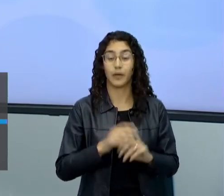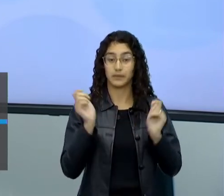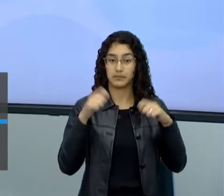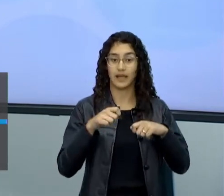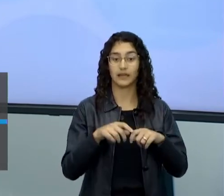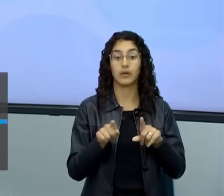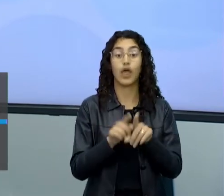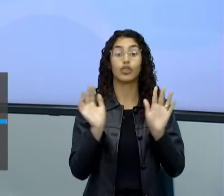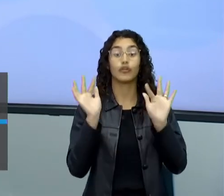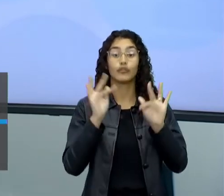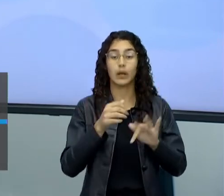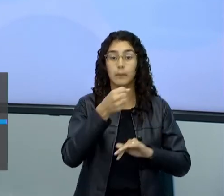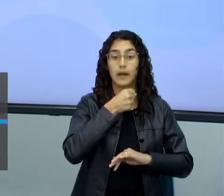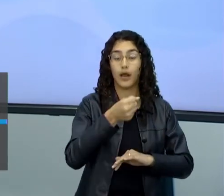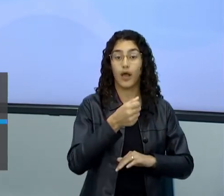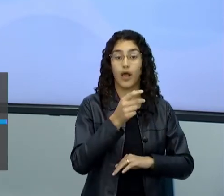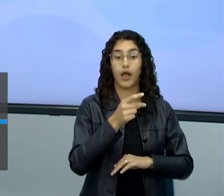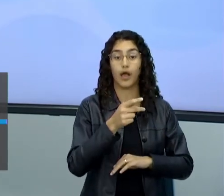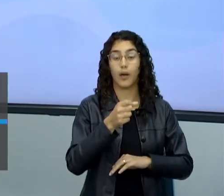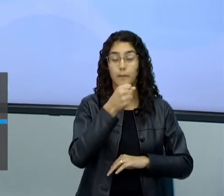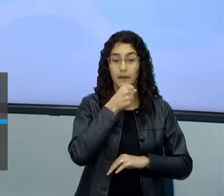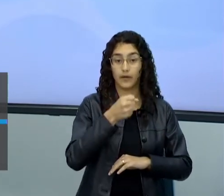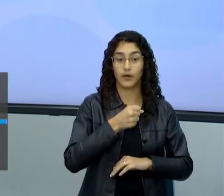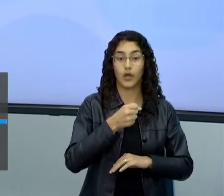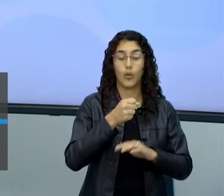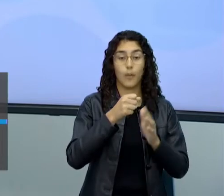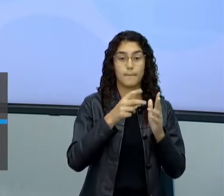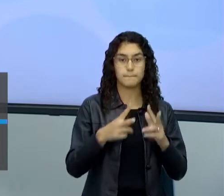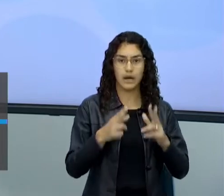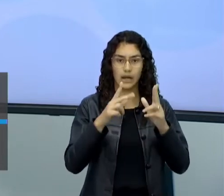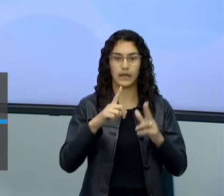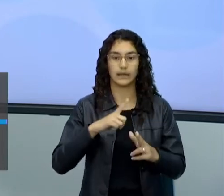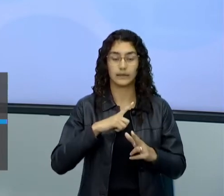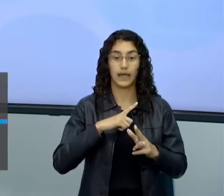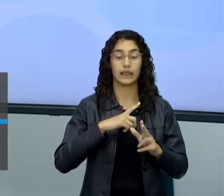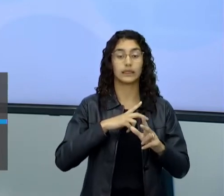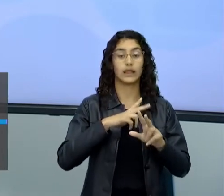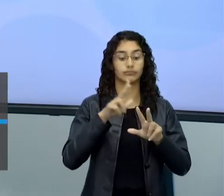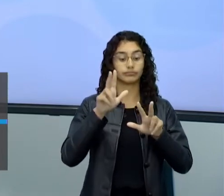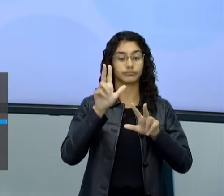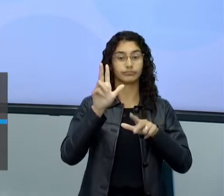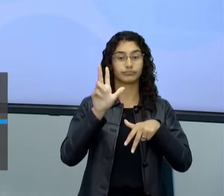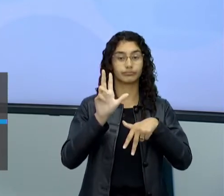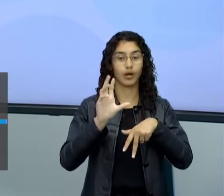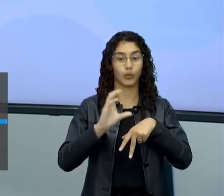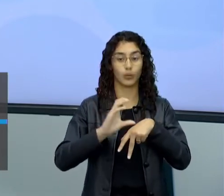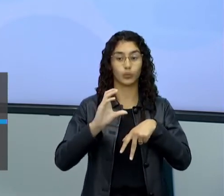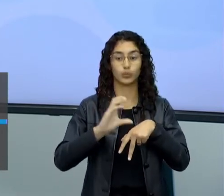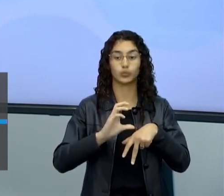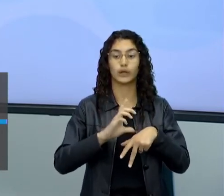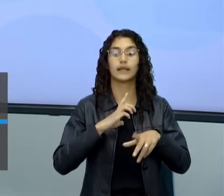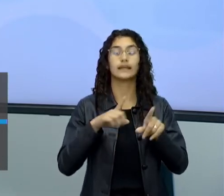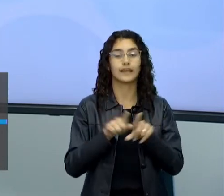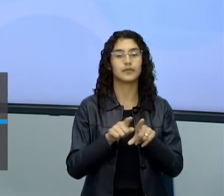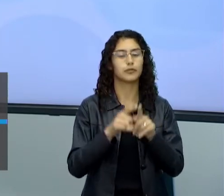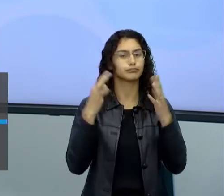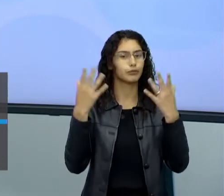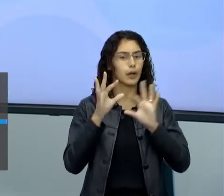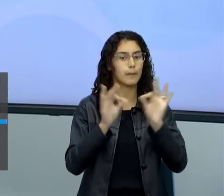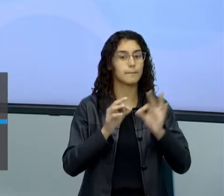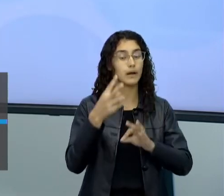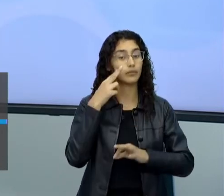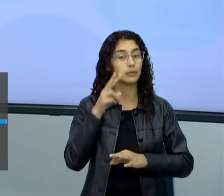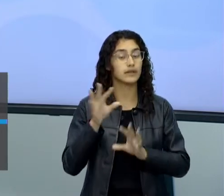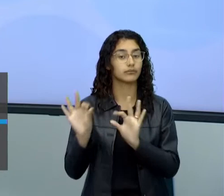possibilidade. No final da entrevista com a editora de Internacional TV Cultura, também editora do Legião Estrangeira, programa maravilhoso que temos que